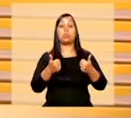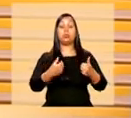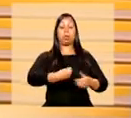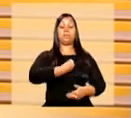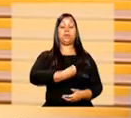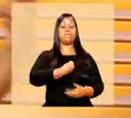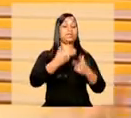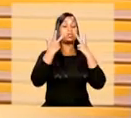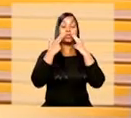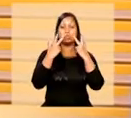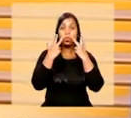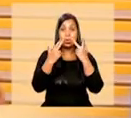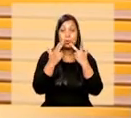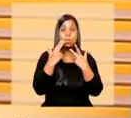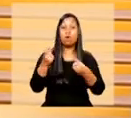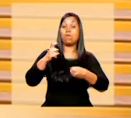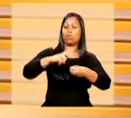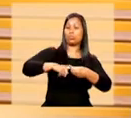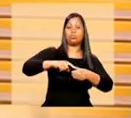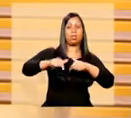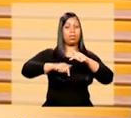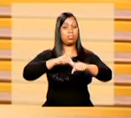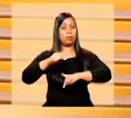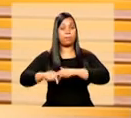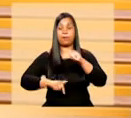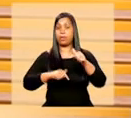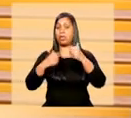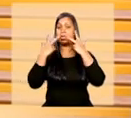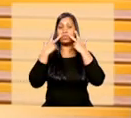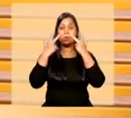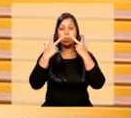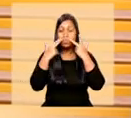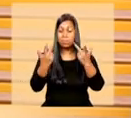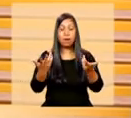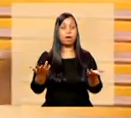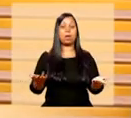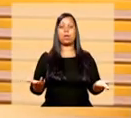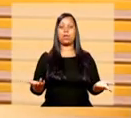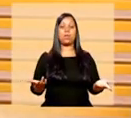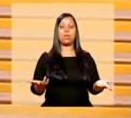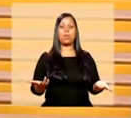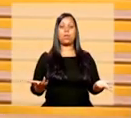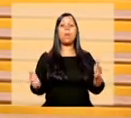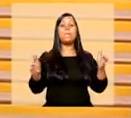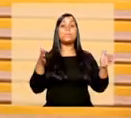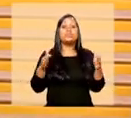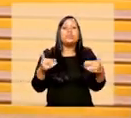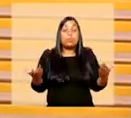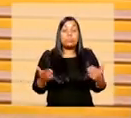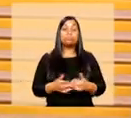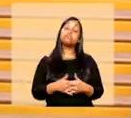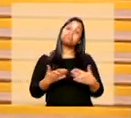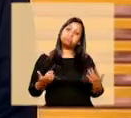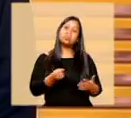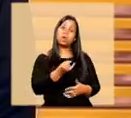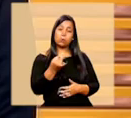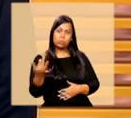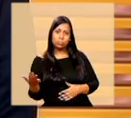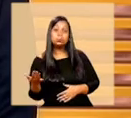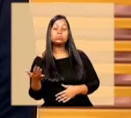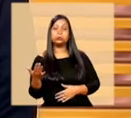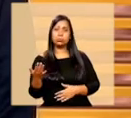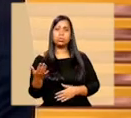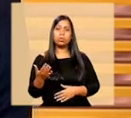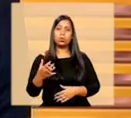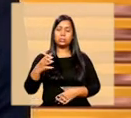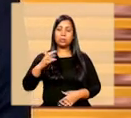minha rotina normal, voltei às minhas atividades naturais? Existem alguns transplantes que são bem